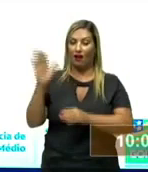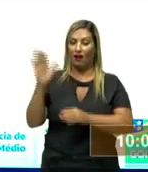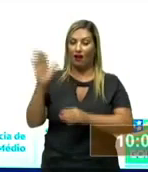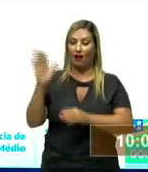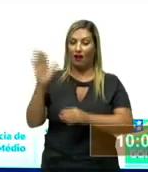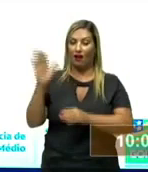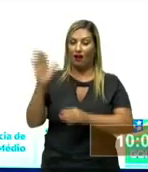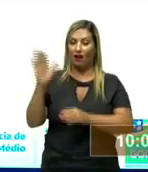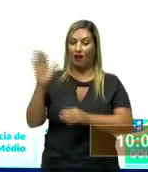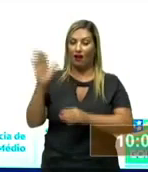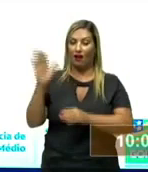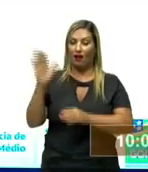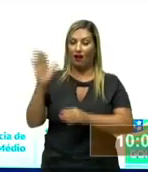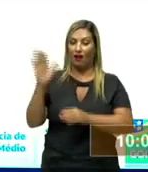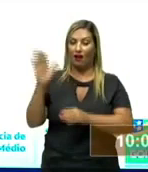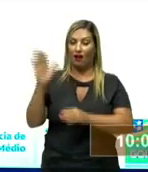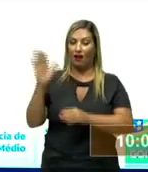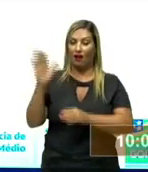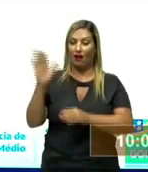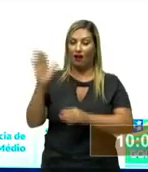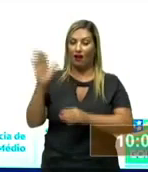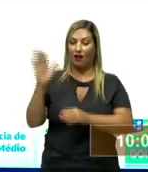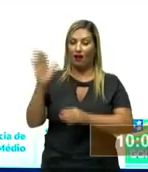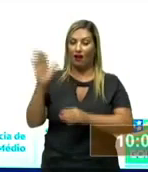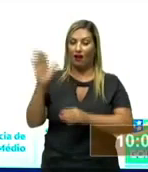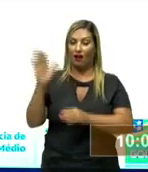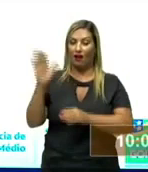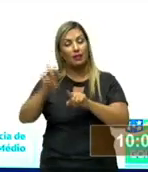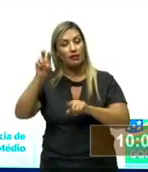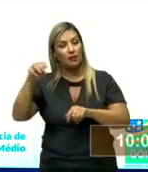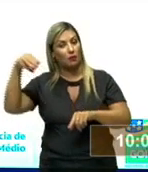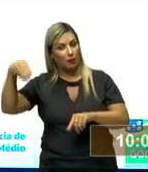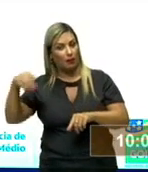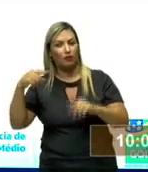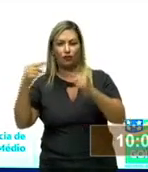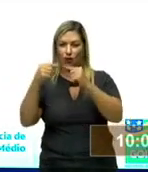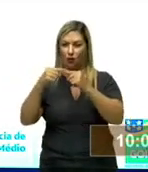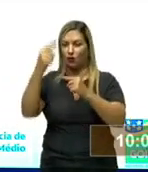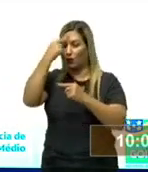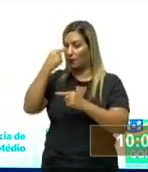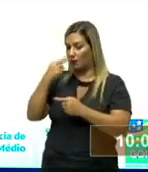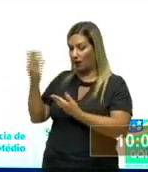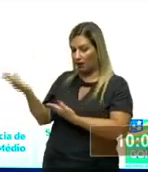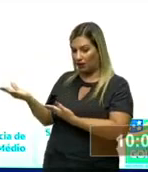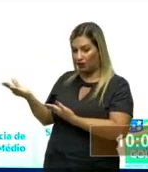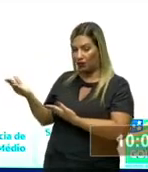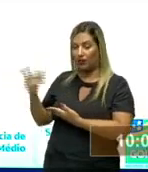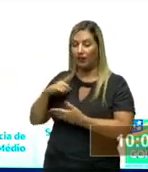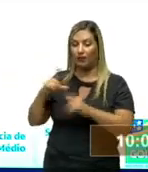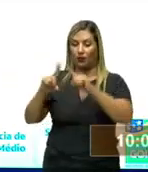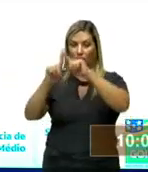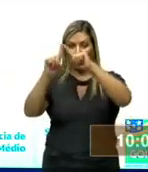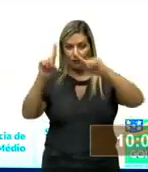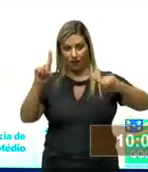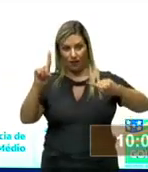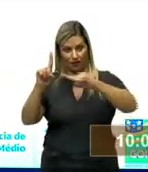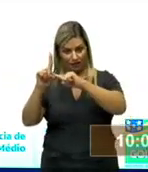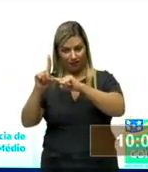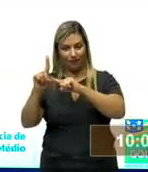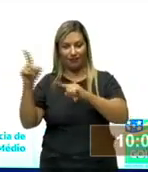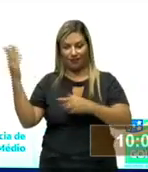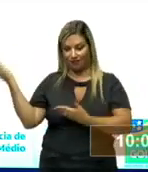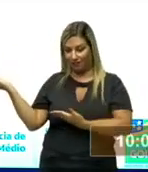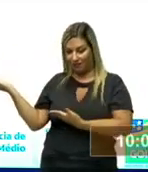de catetos 2 e 5 metros de acordo com a figura abaixo estão aqui ó eu tenho a vela de uma Jangada